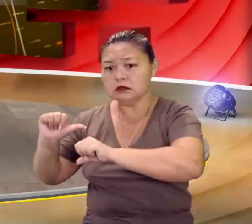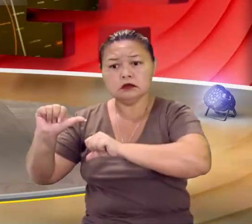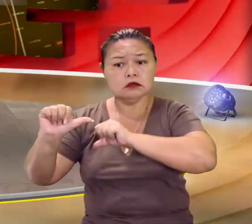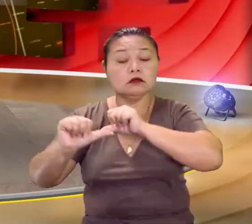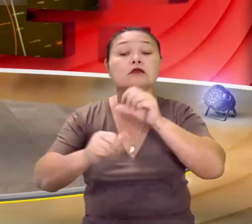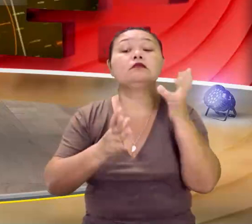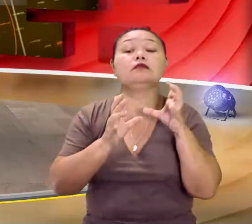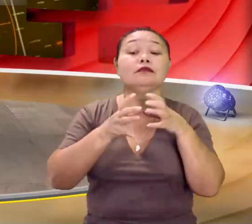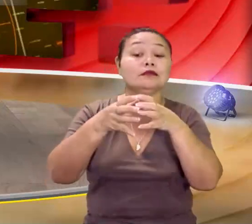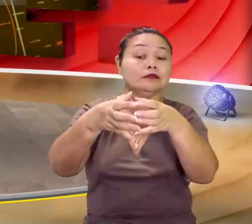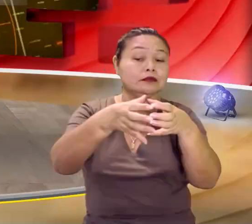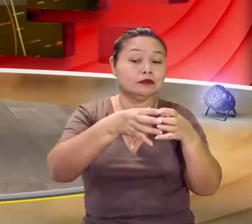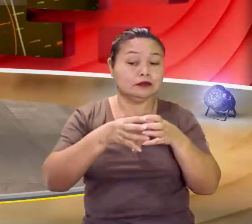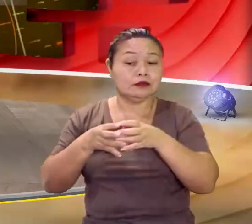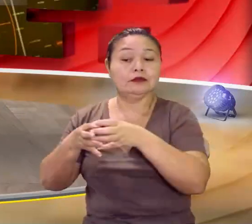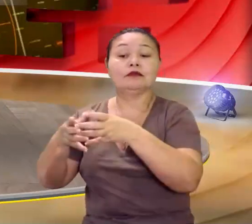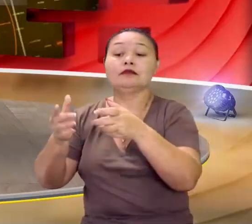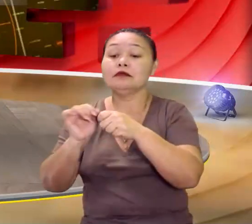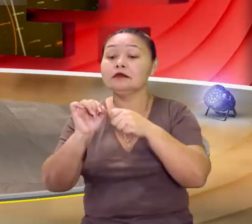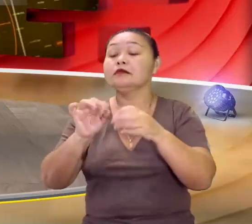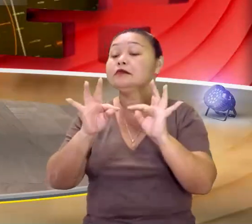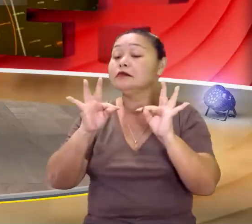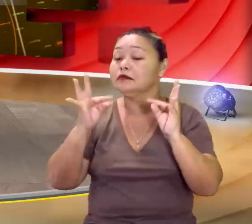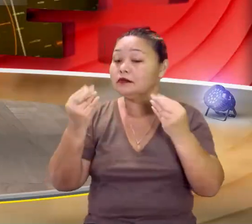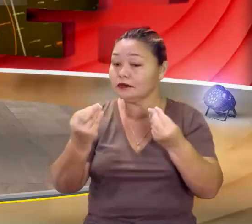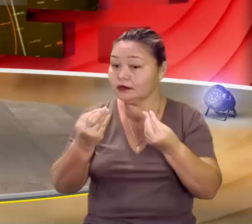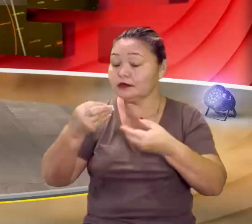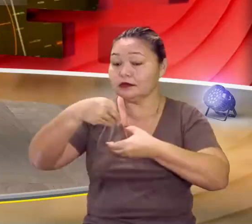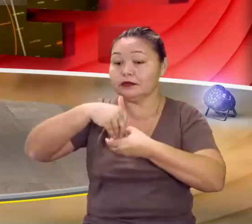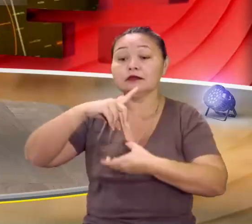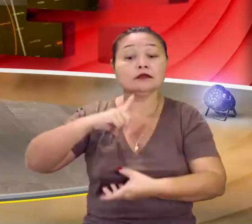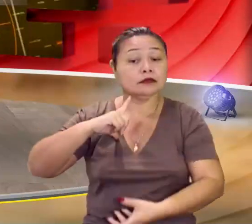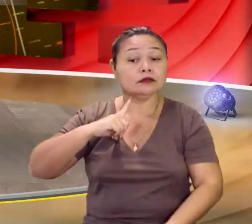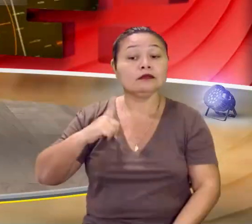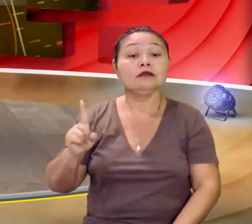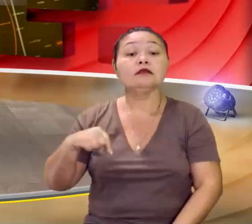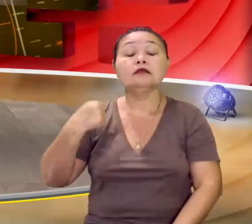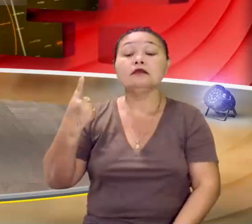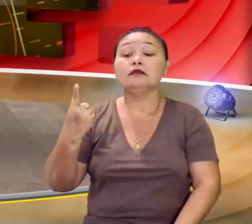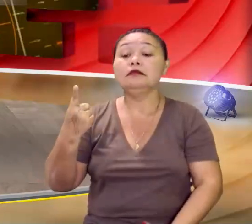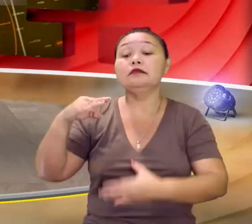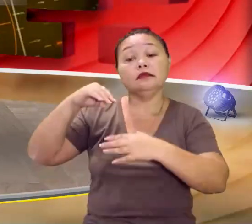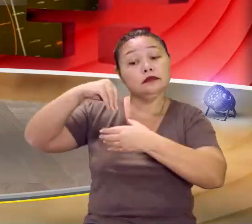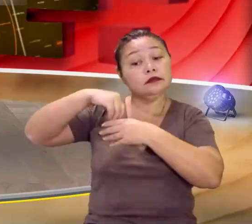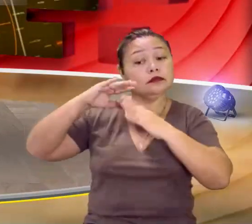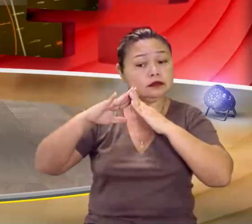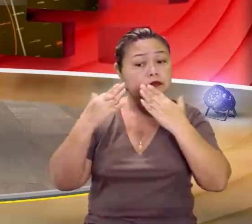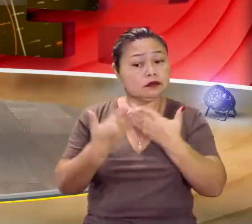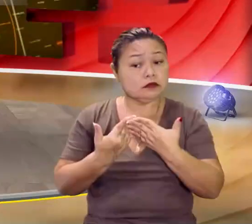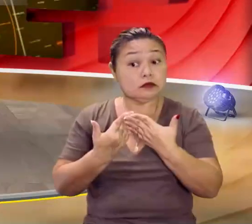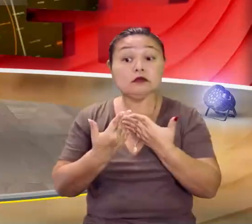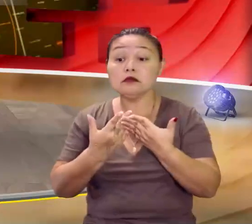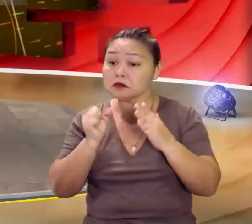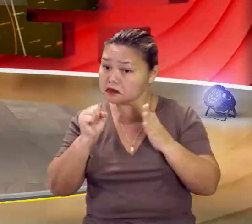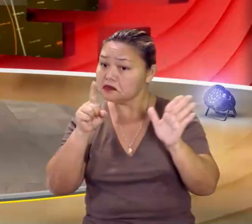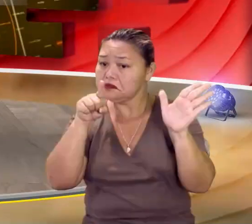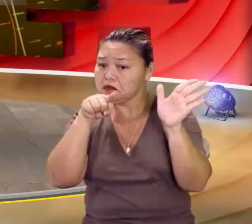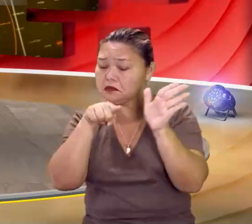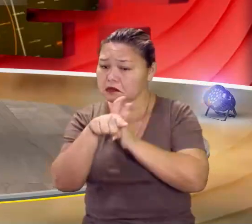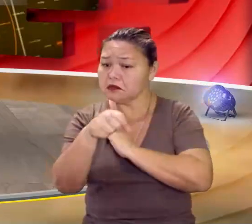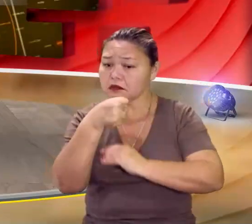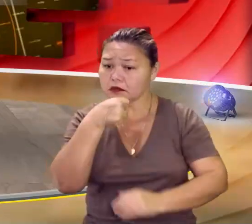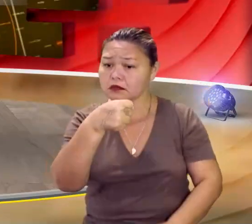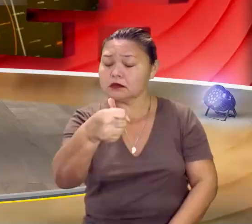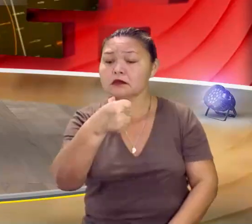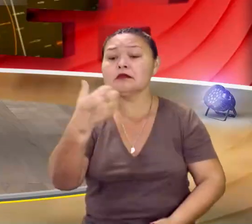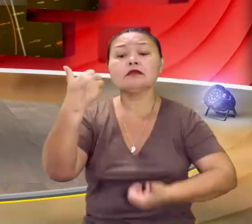trabalhar conjunto, né? Porque tem as interseções, tem tudo isso aí. E também, dentro da escola, né? A gente pode fazer uma pesquisa, por exemplo, sobre o